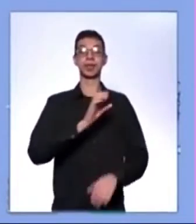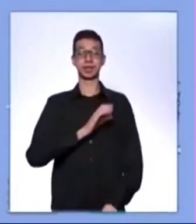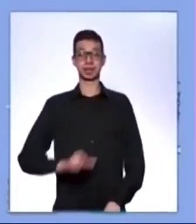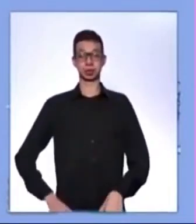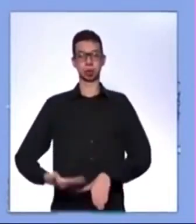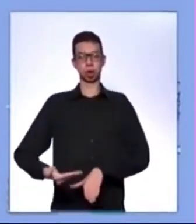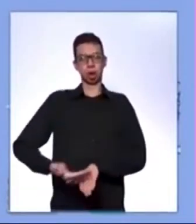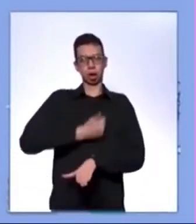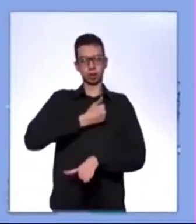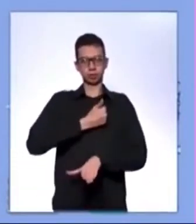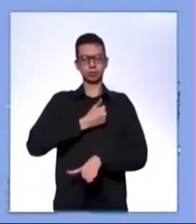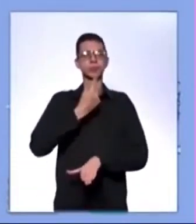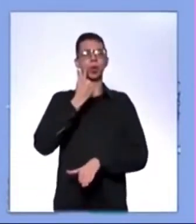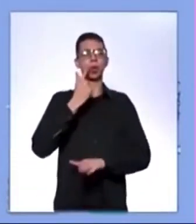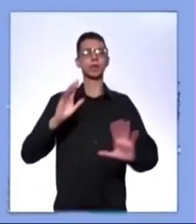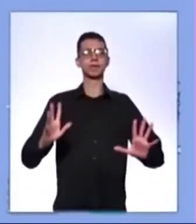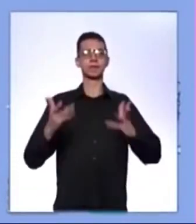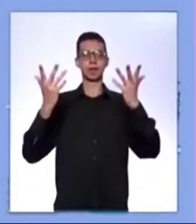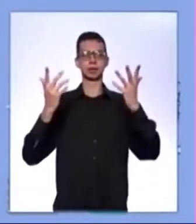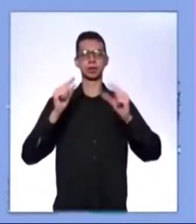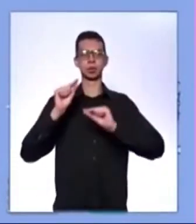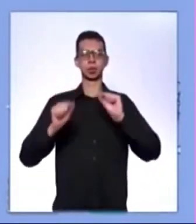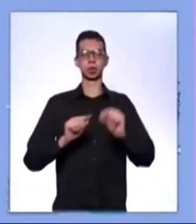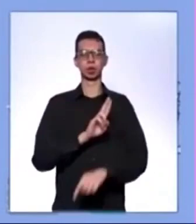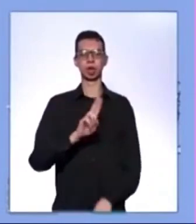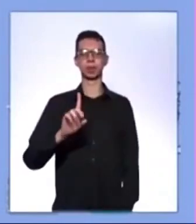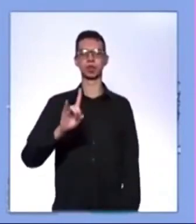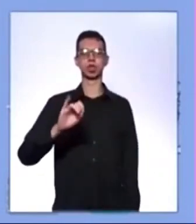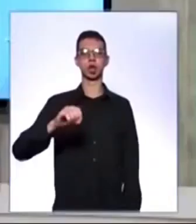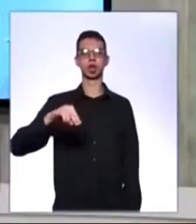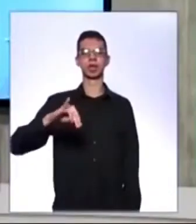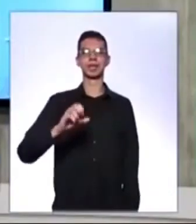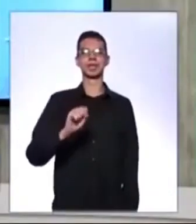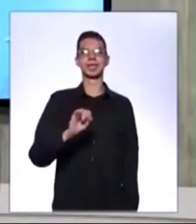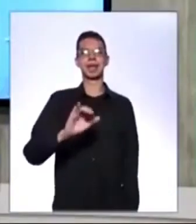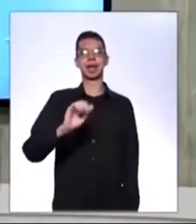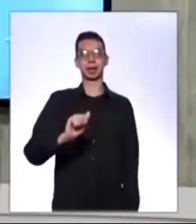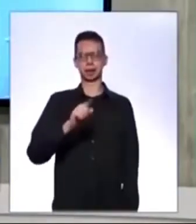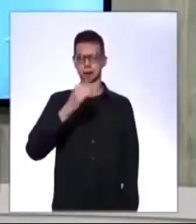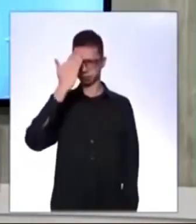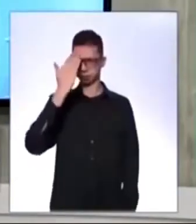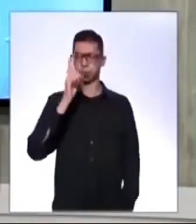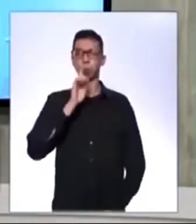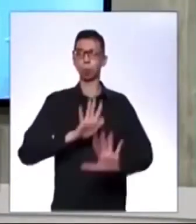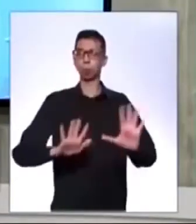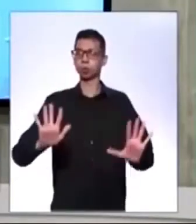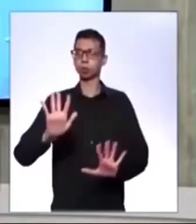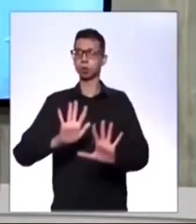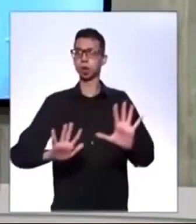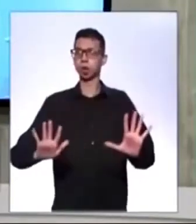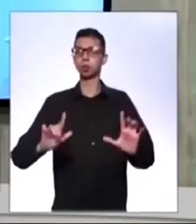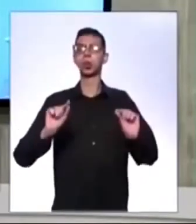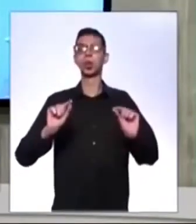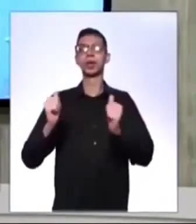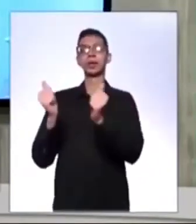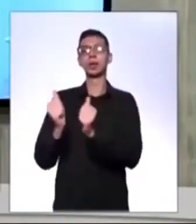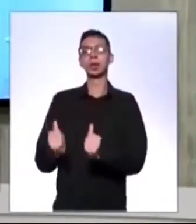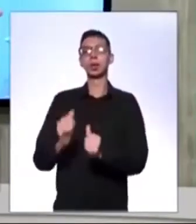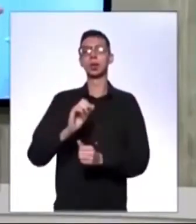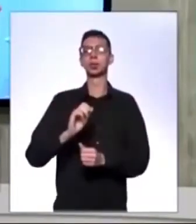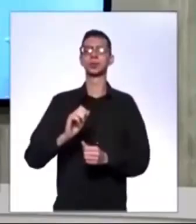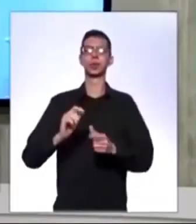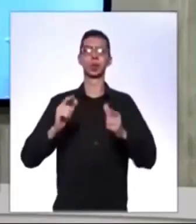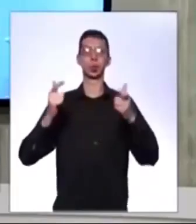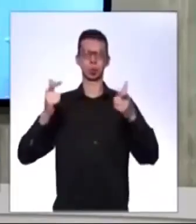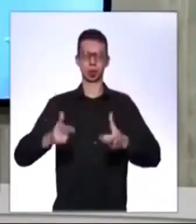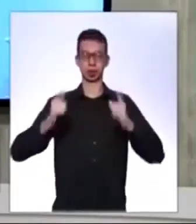festa dionisíaca. Ou vocês sabem, né? Cuidado, os deuses do Olimpo têm dois nomes, um grego e um